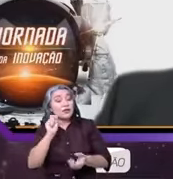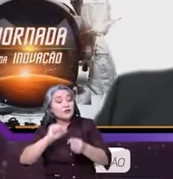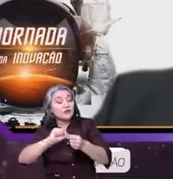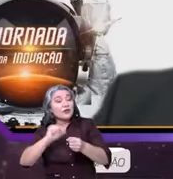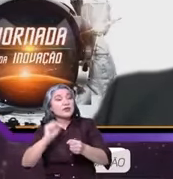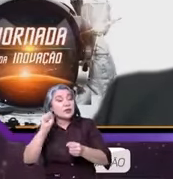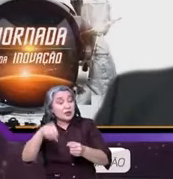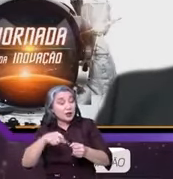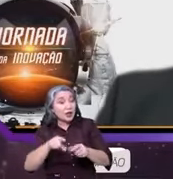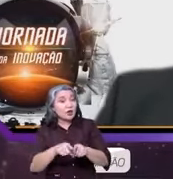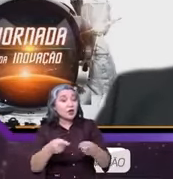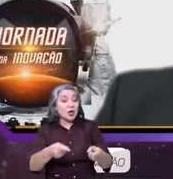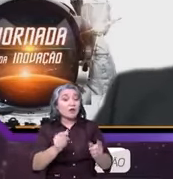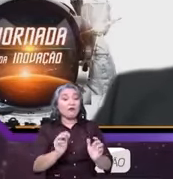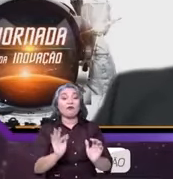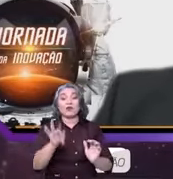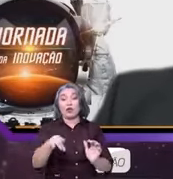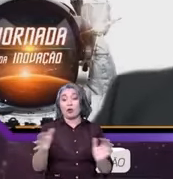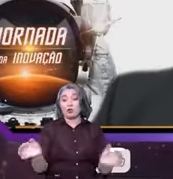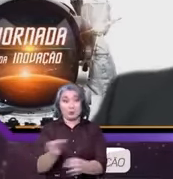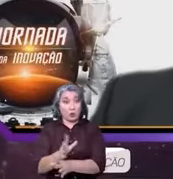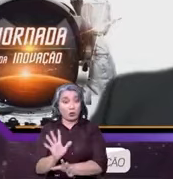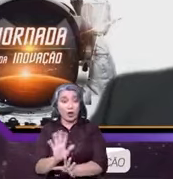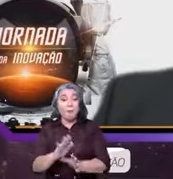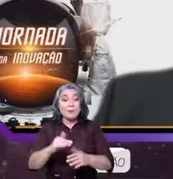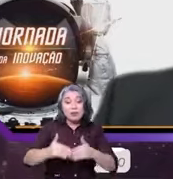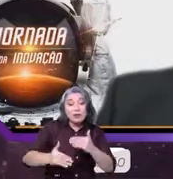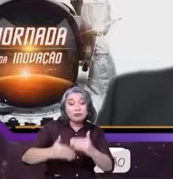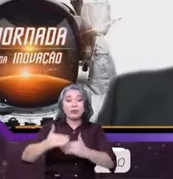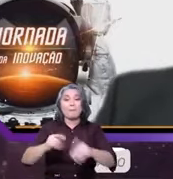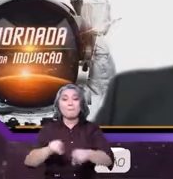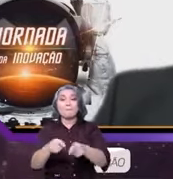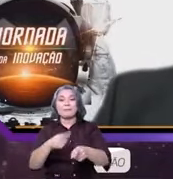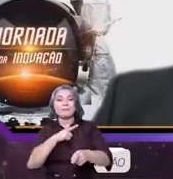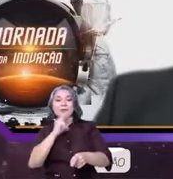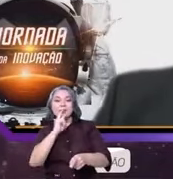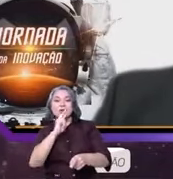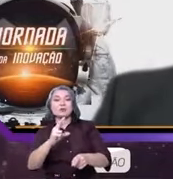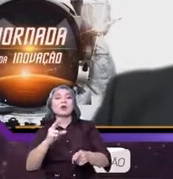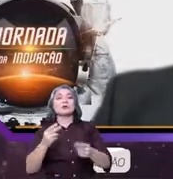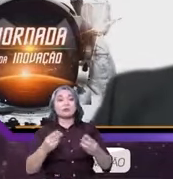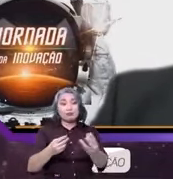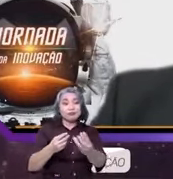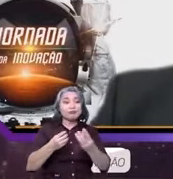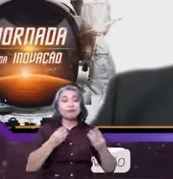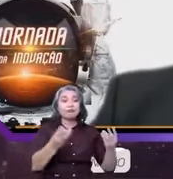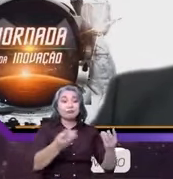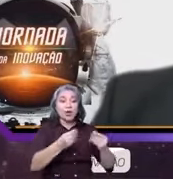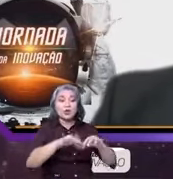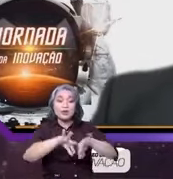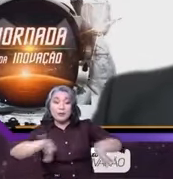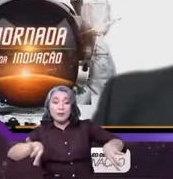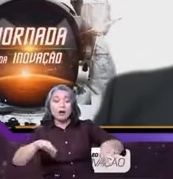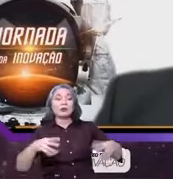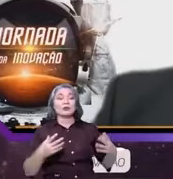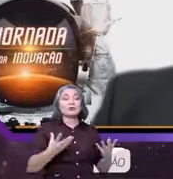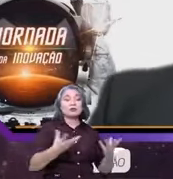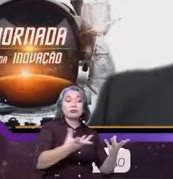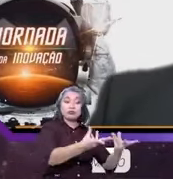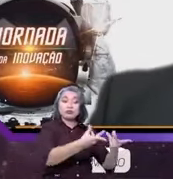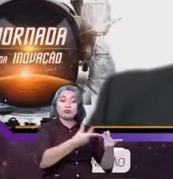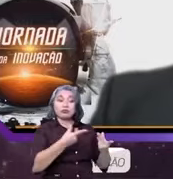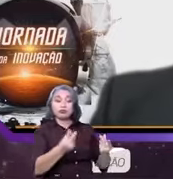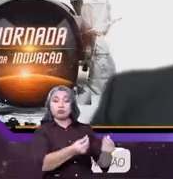talvez não seja o produto final, mas ele compõe uma resposta que tem qualidade. Então, eu separo duas coisas. Qualidade é um